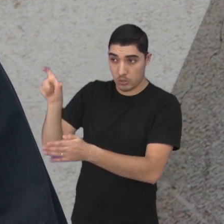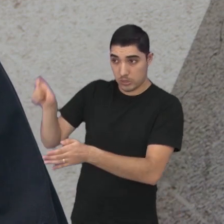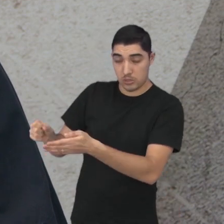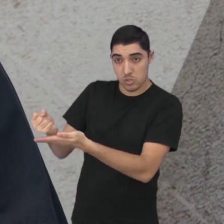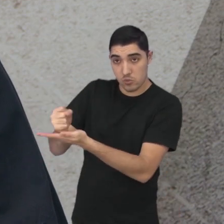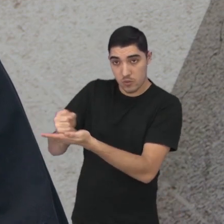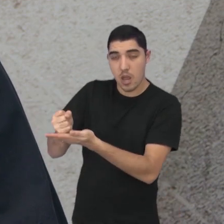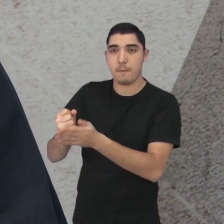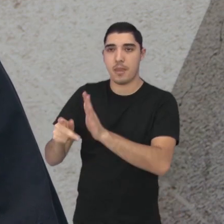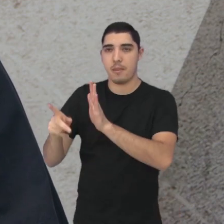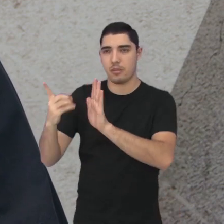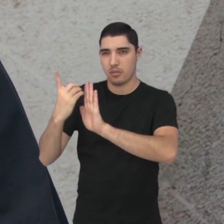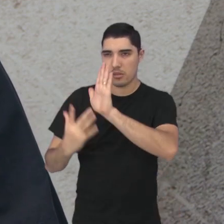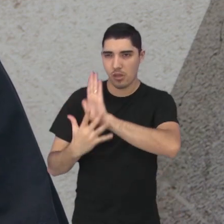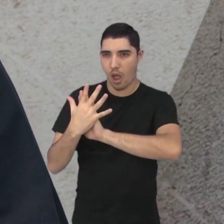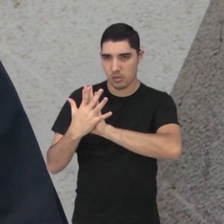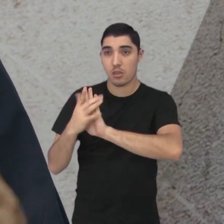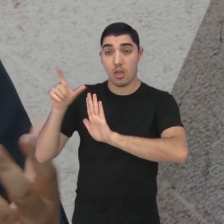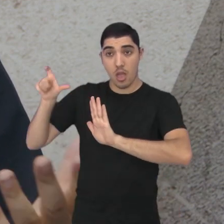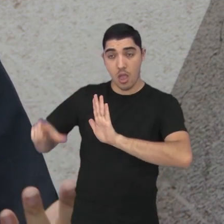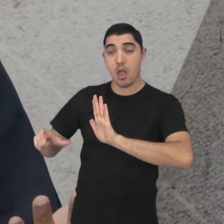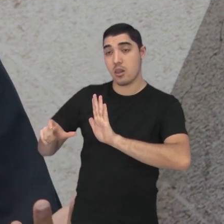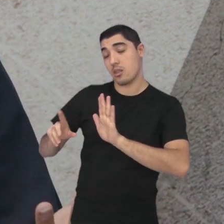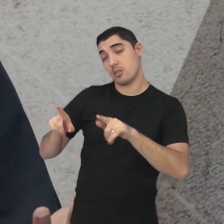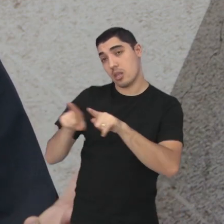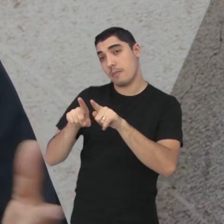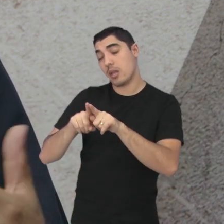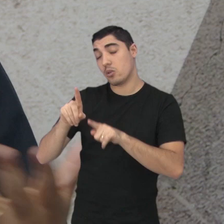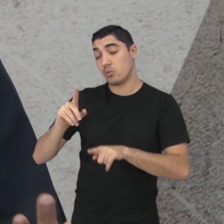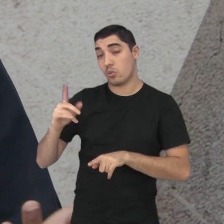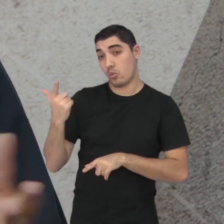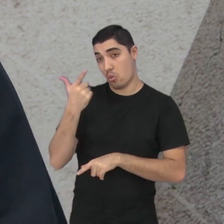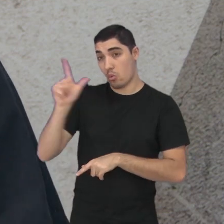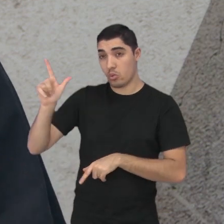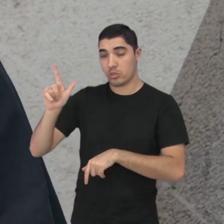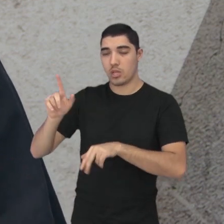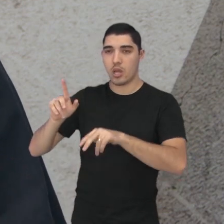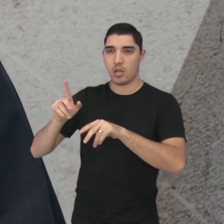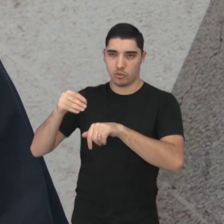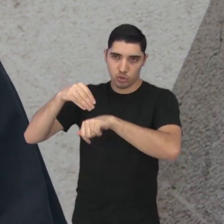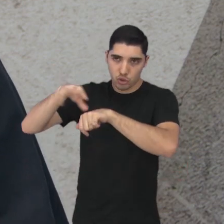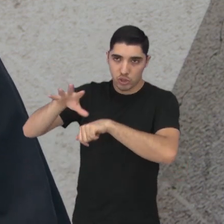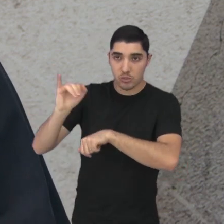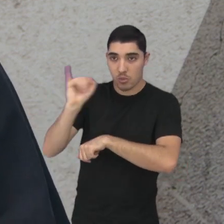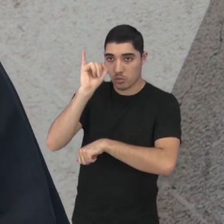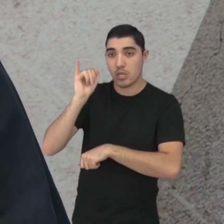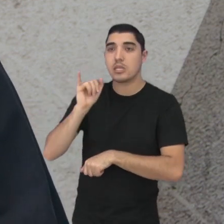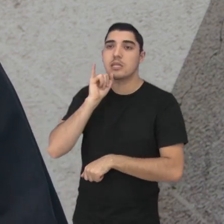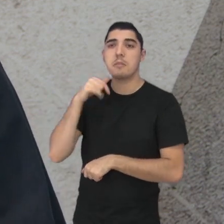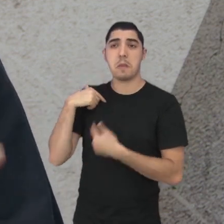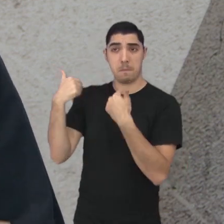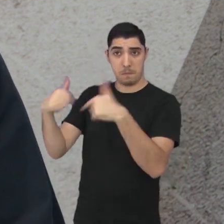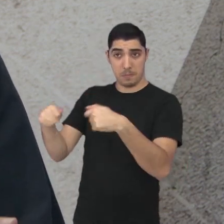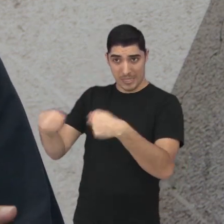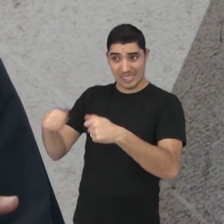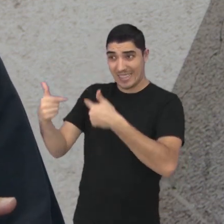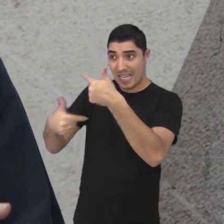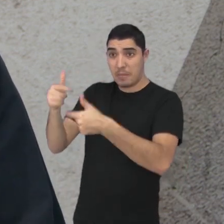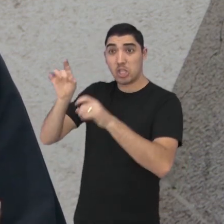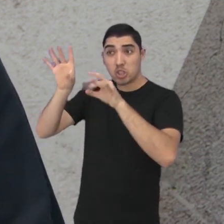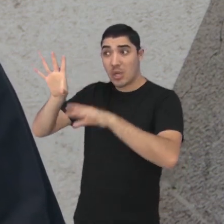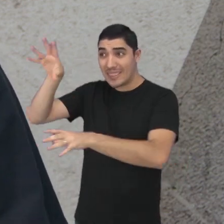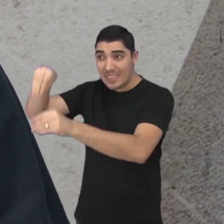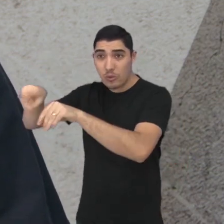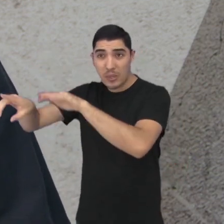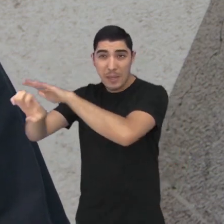que até pegando uma dica diferente, você não precisa trabalhar numa empresa de desenvolvimento de jogos,